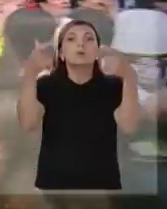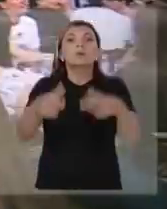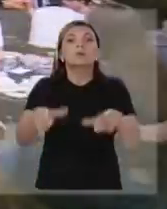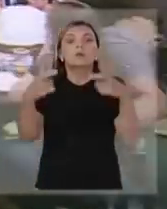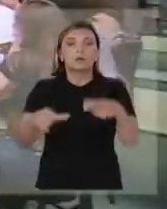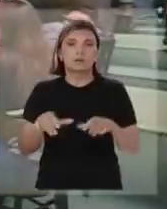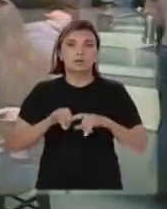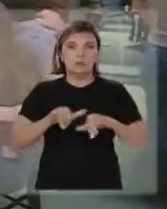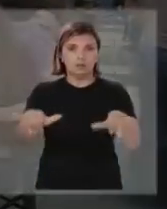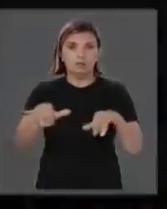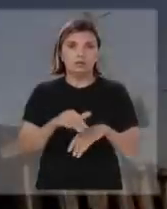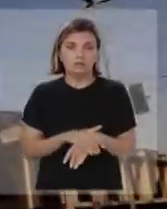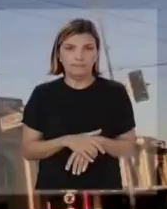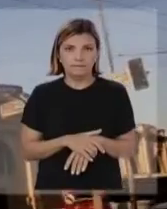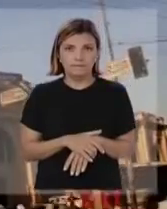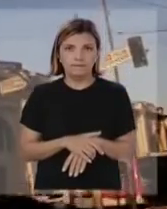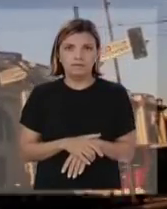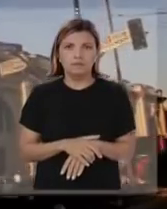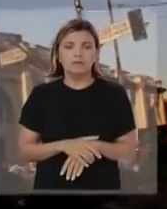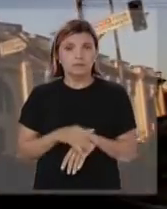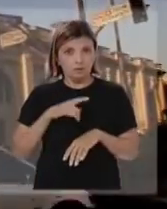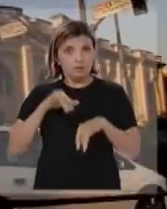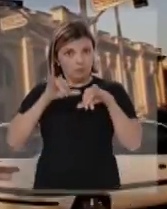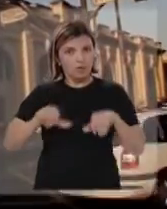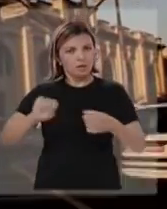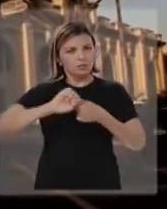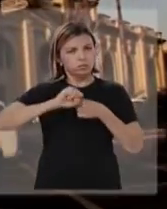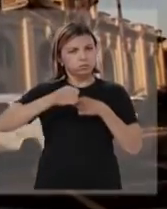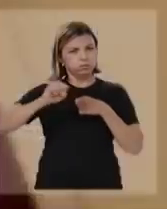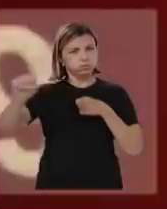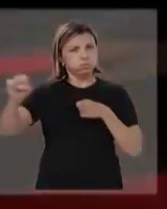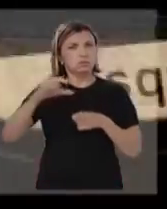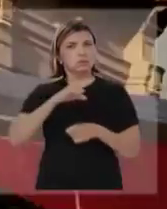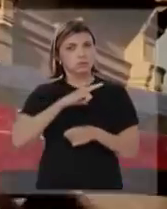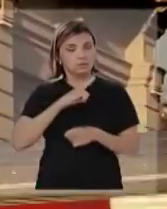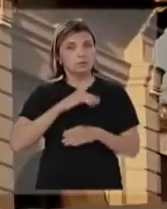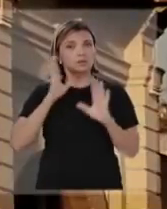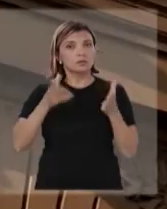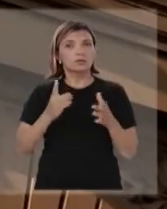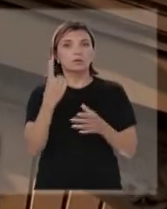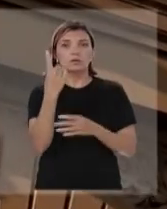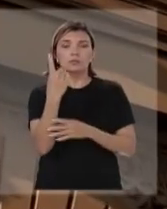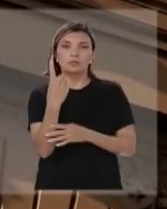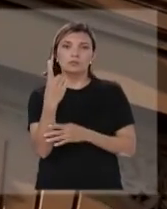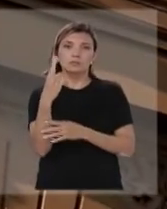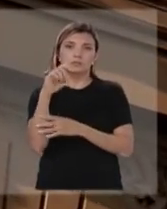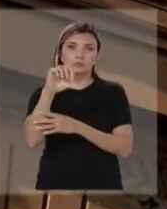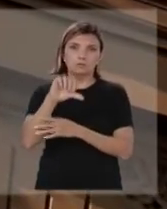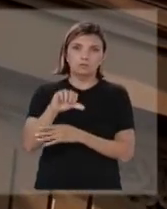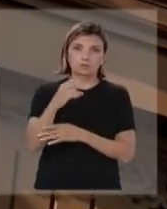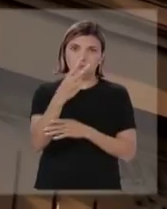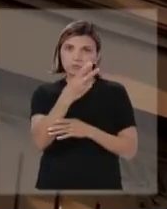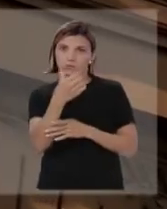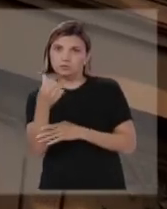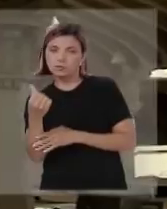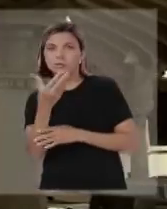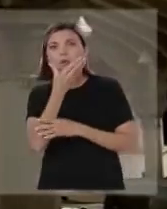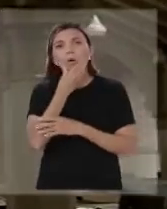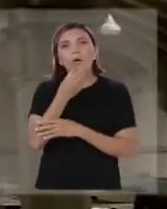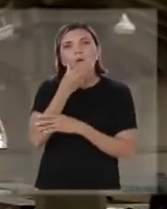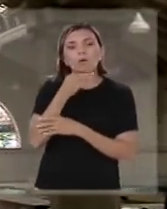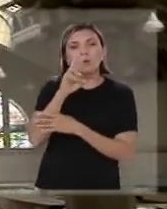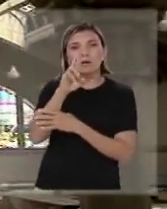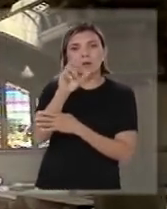Mercado Municipal. O Mercadão, como é conhecido em São Paulo, foi projetado em 1926